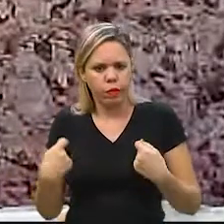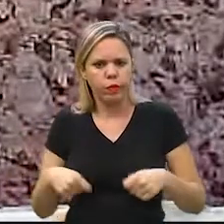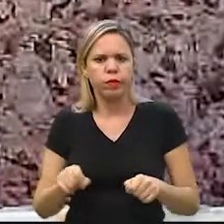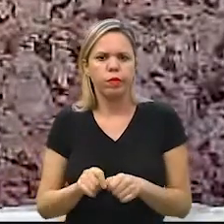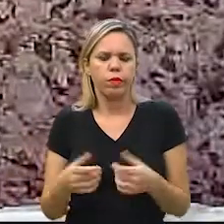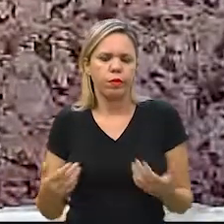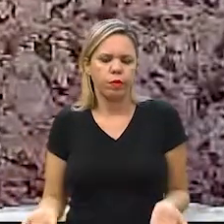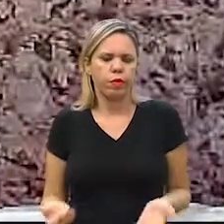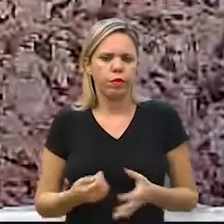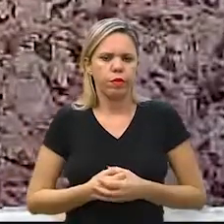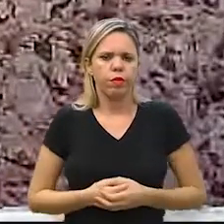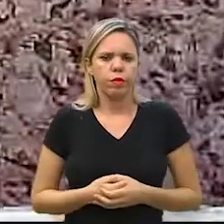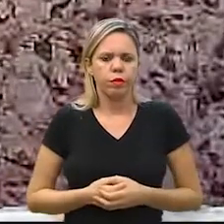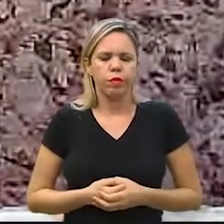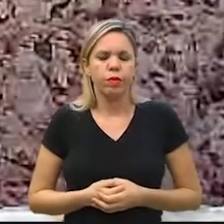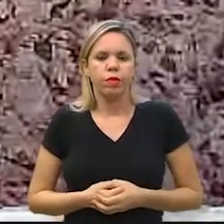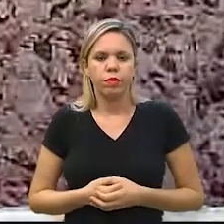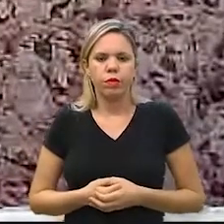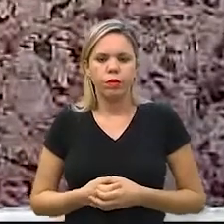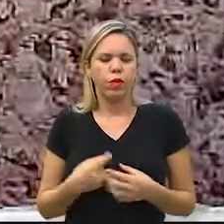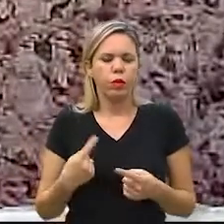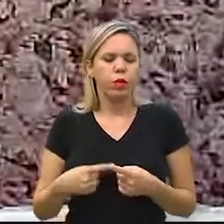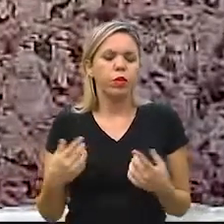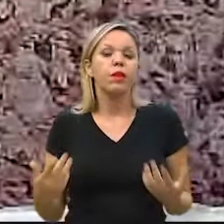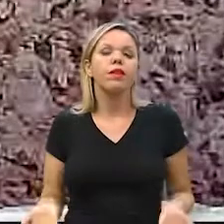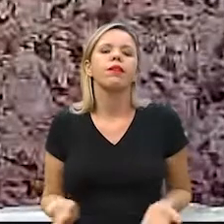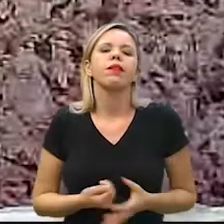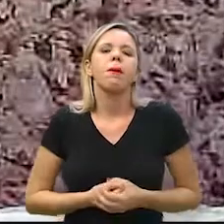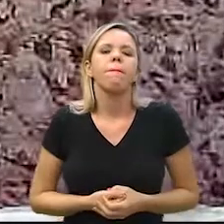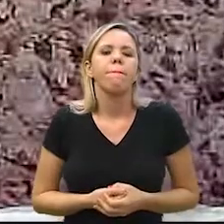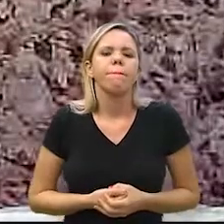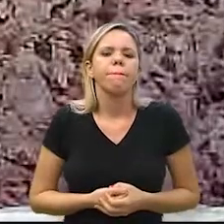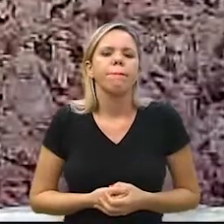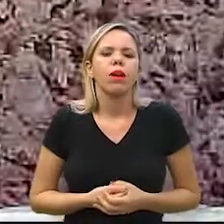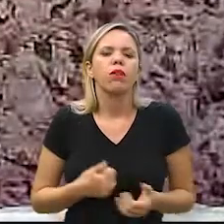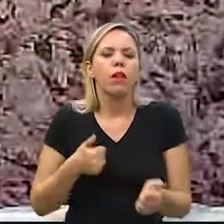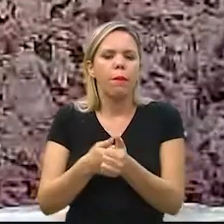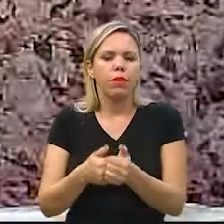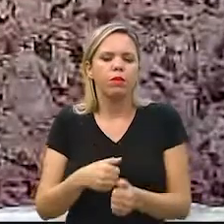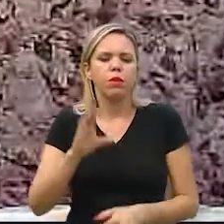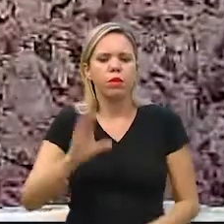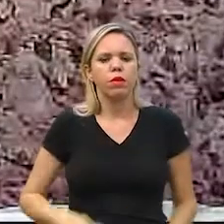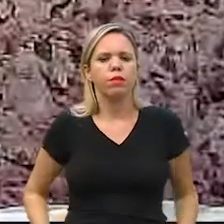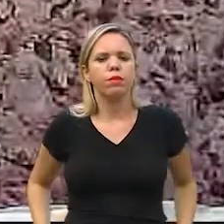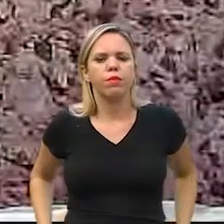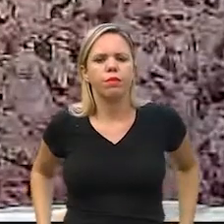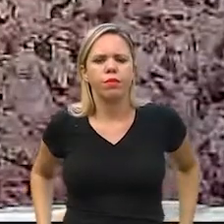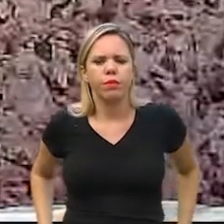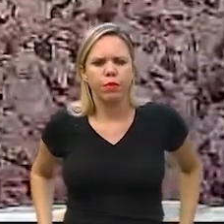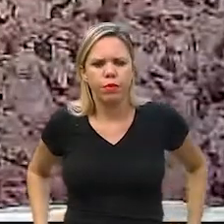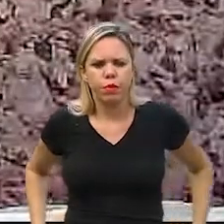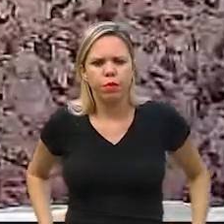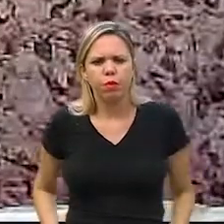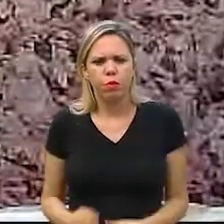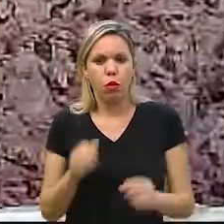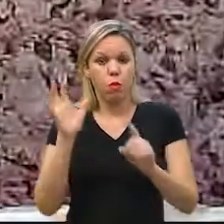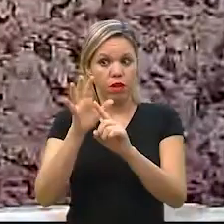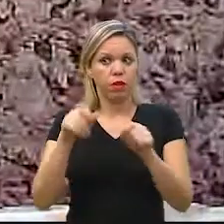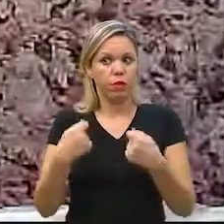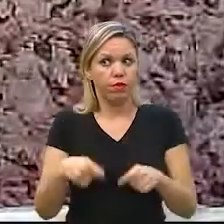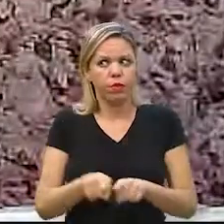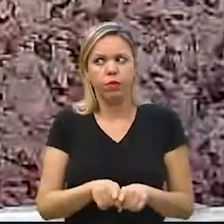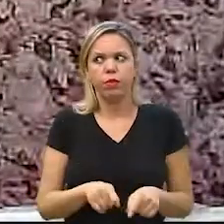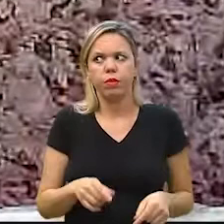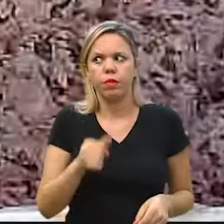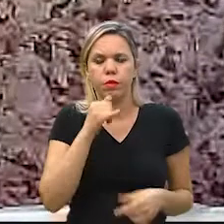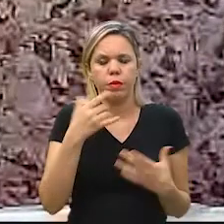necessidade, né? Pela necessidade, porque é o que está mais próximo do cidadão, é por pressão e por